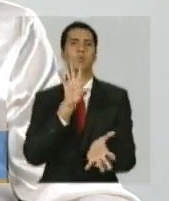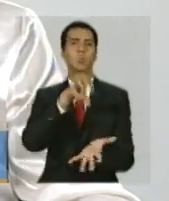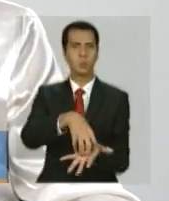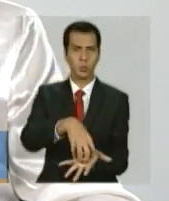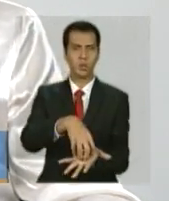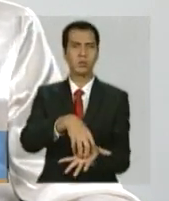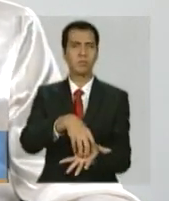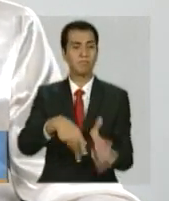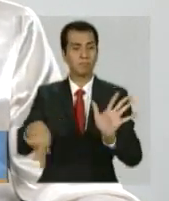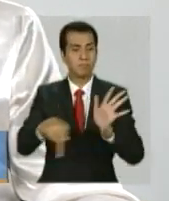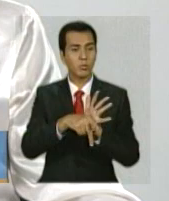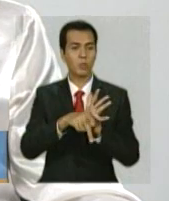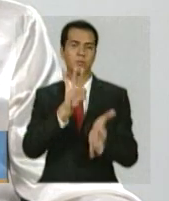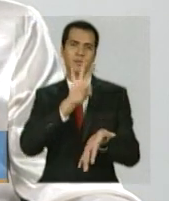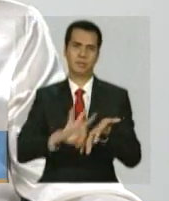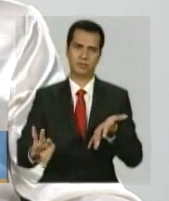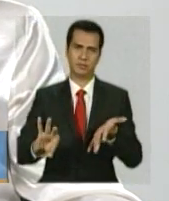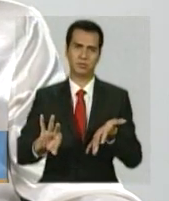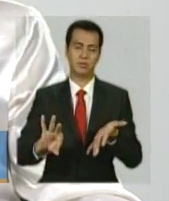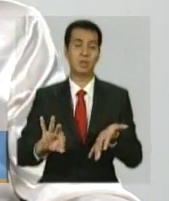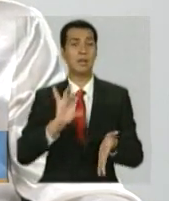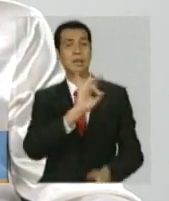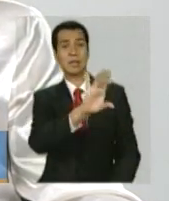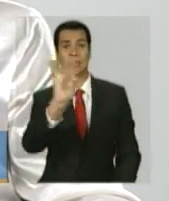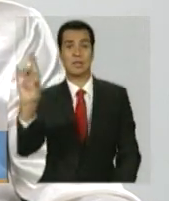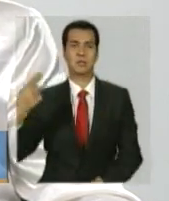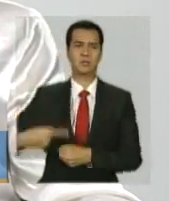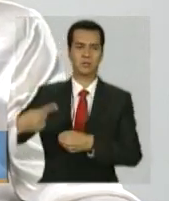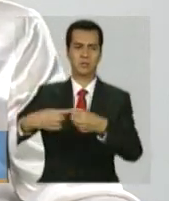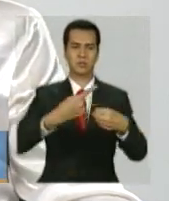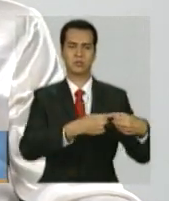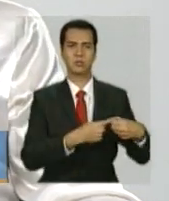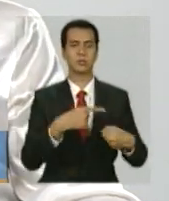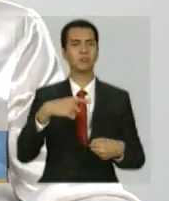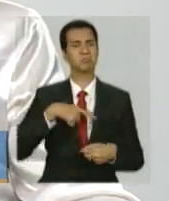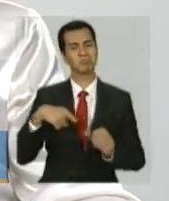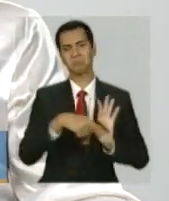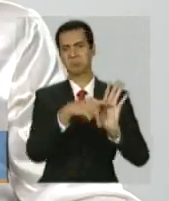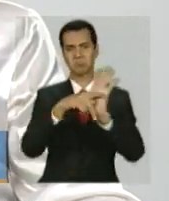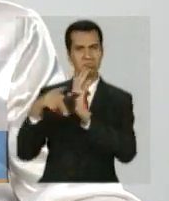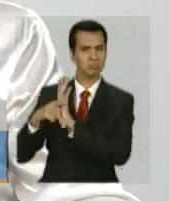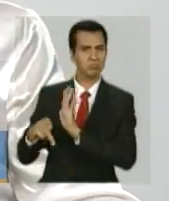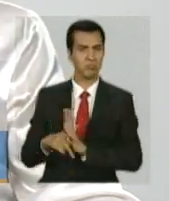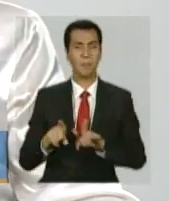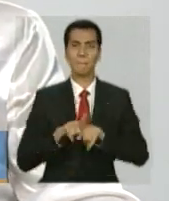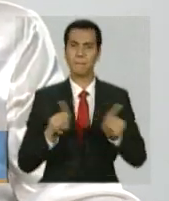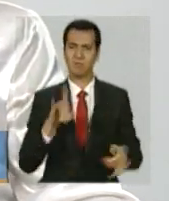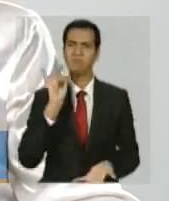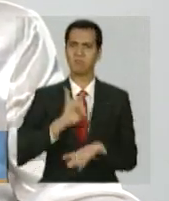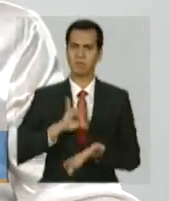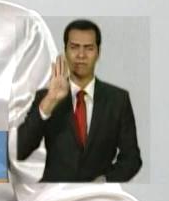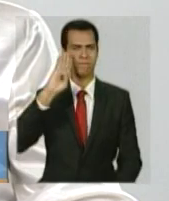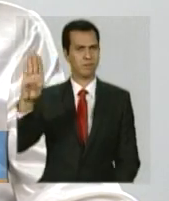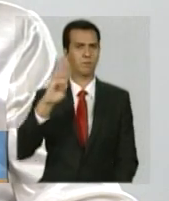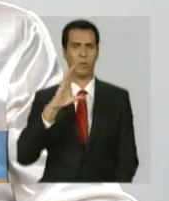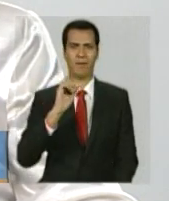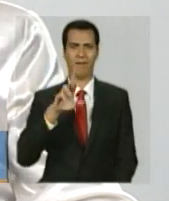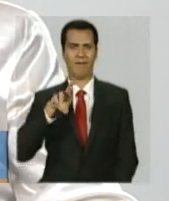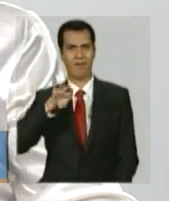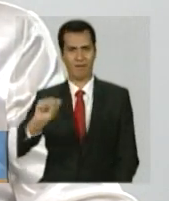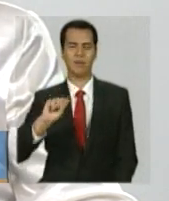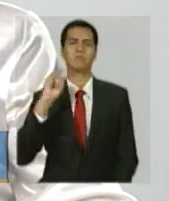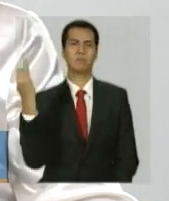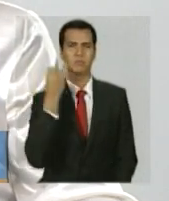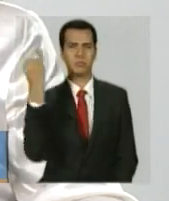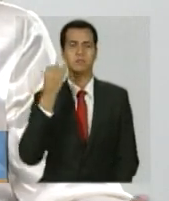cadastramento específico, né? Então, cada município tem a sua característica. Mas, sem dúvida, o CRAS é a nossa grande porta